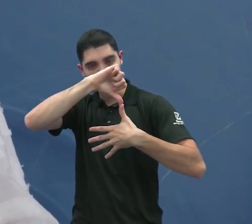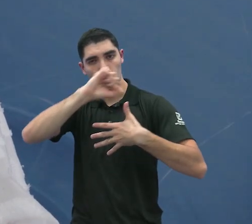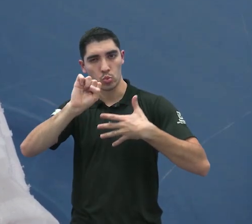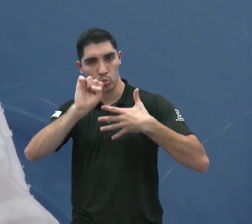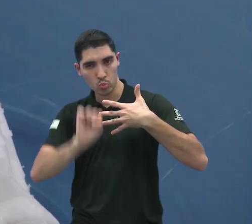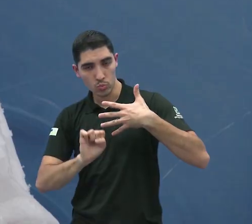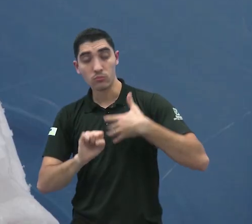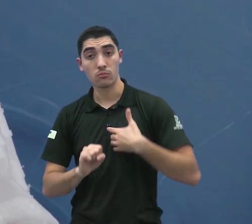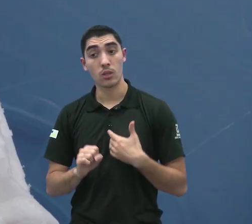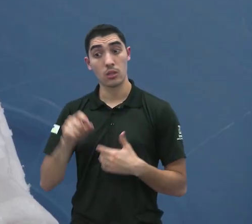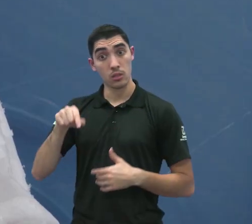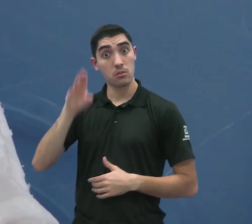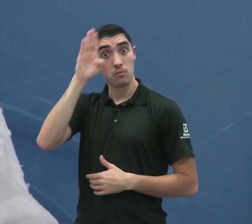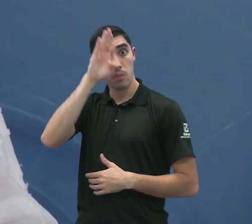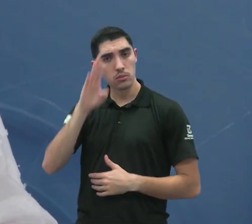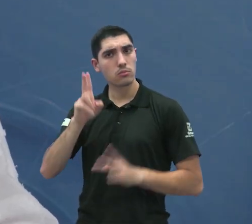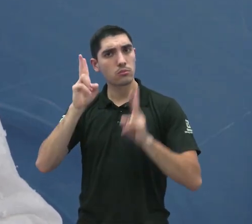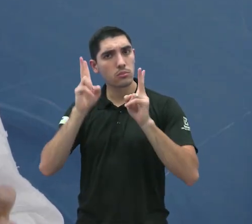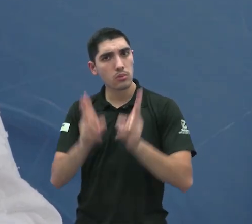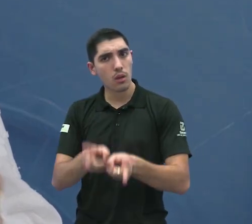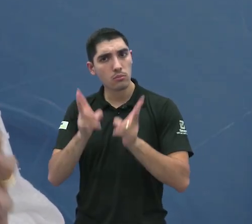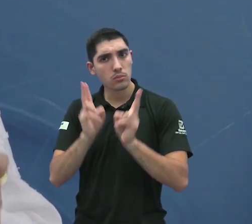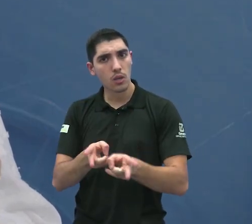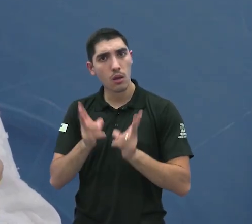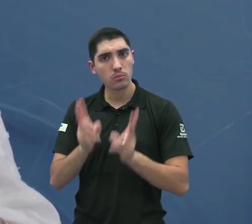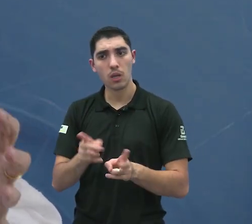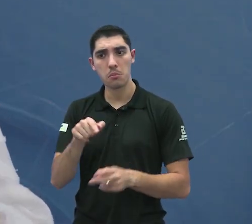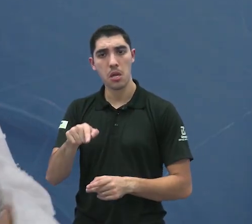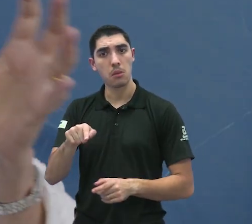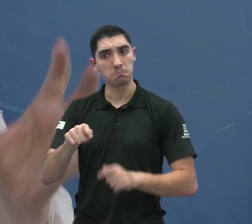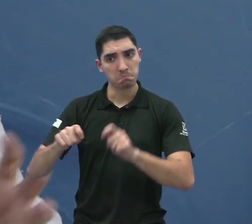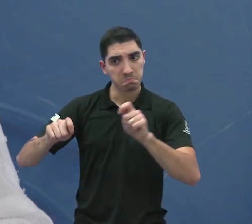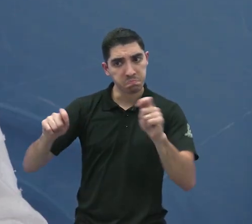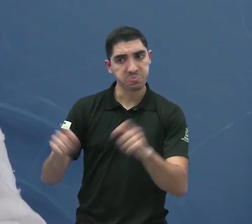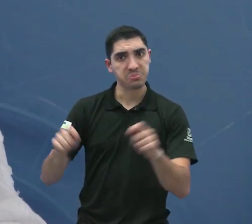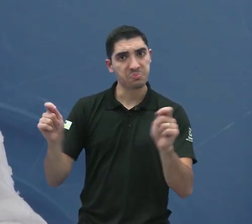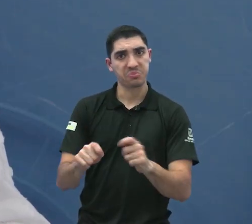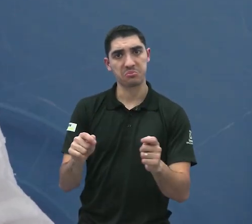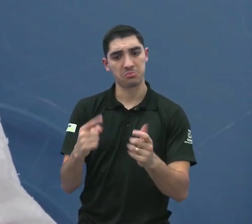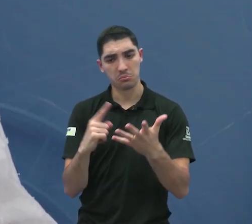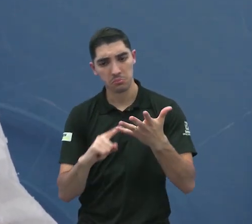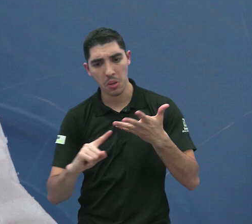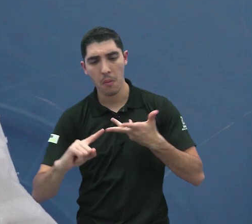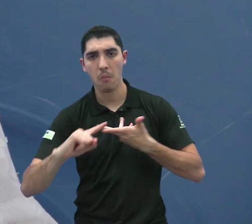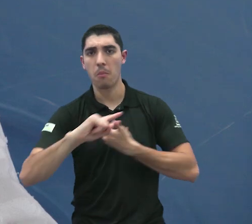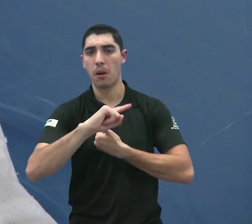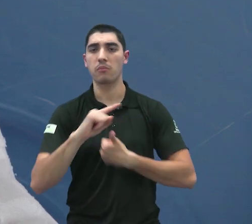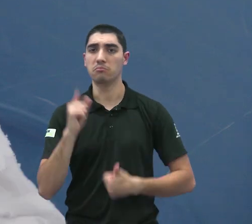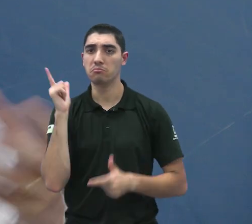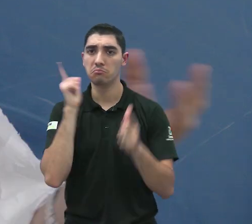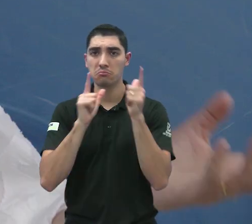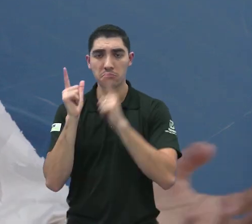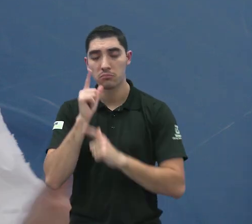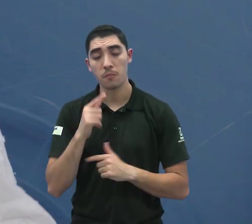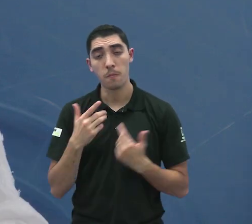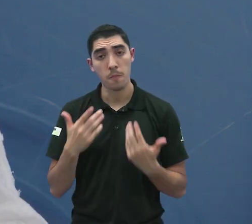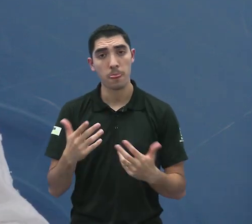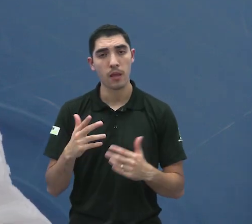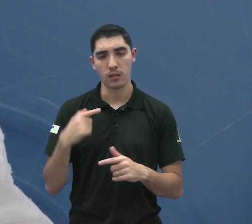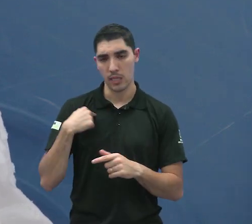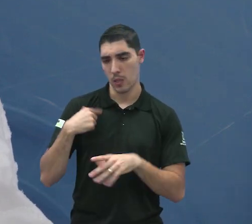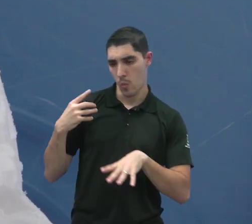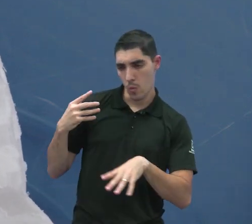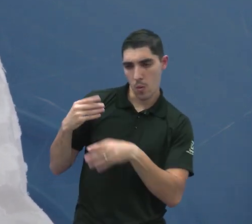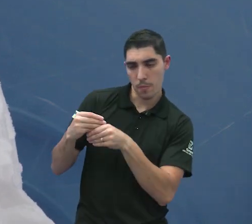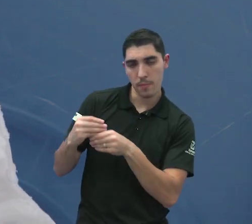cada vez mais ele se destaca como uma potência em outros âmbitos também, né. E até complementando um